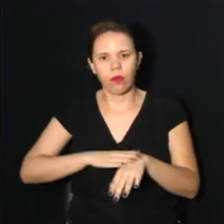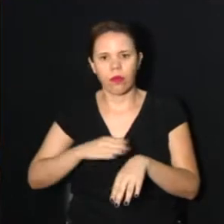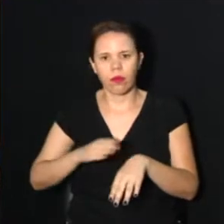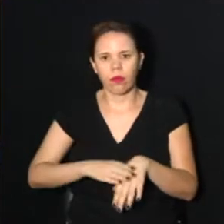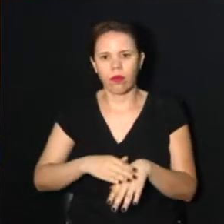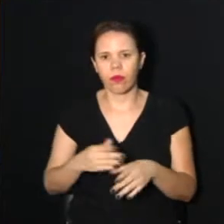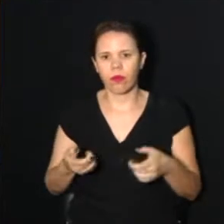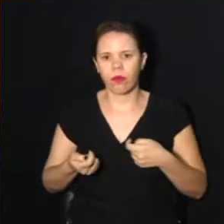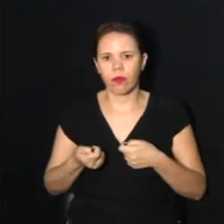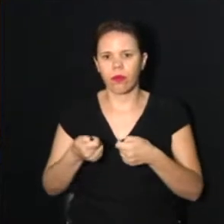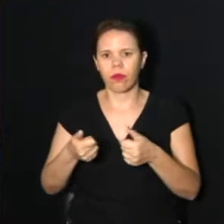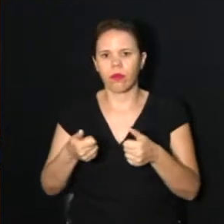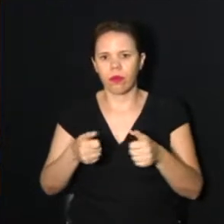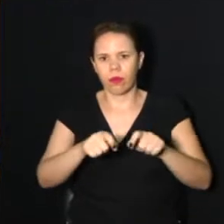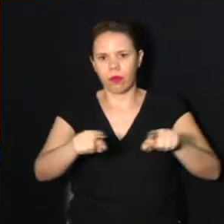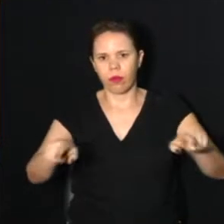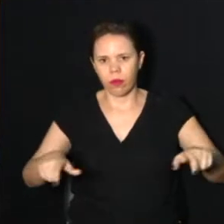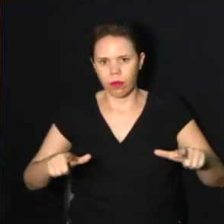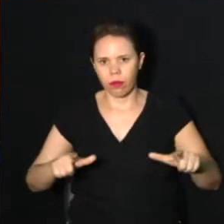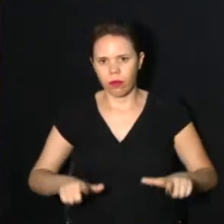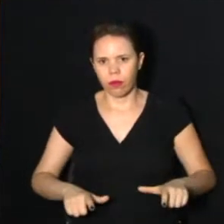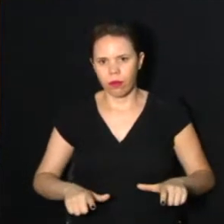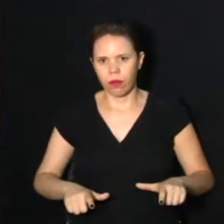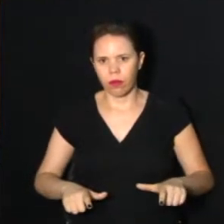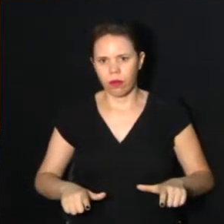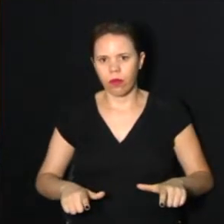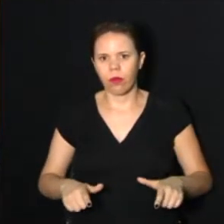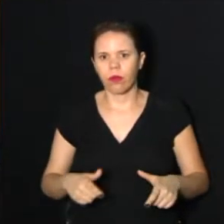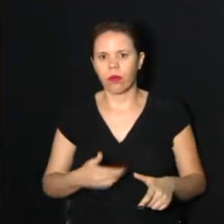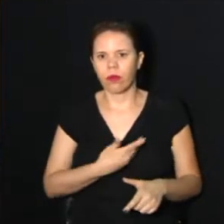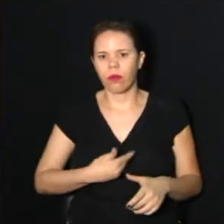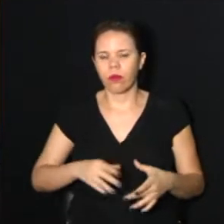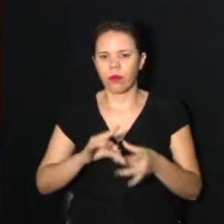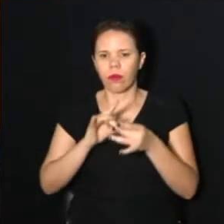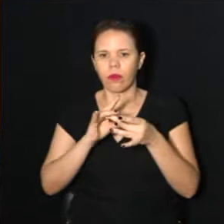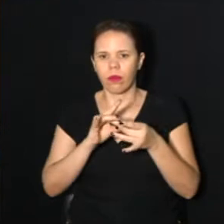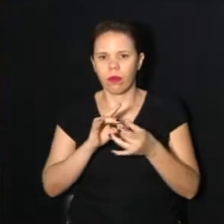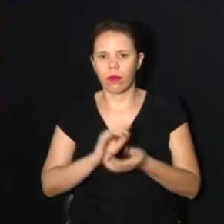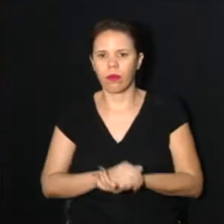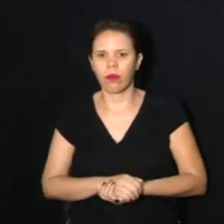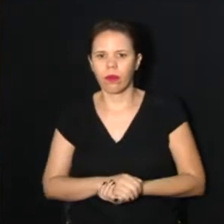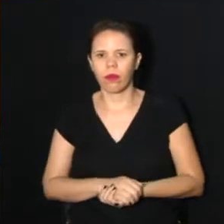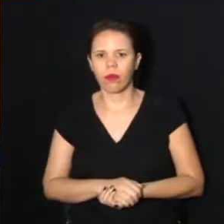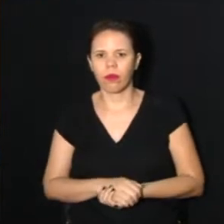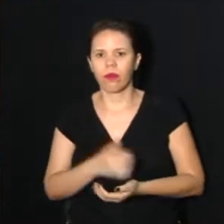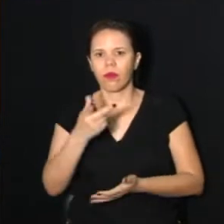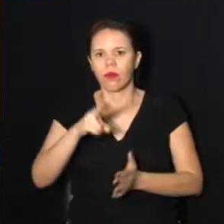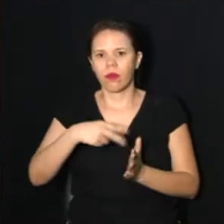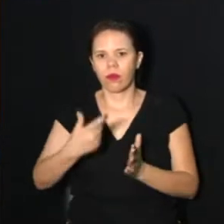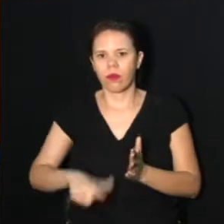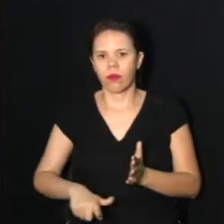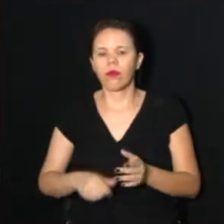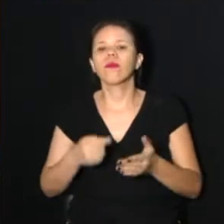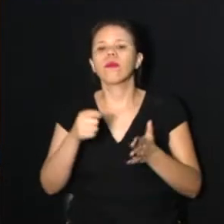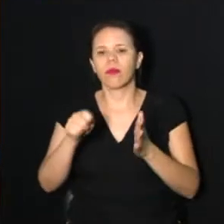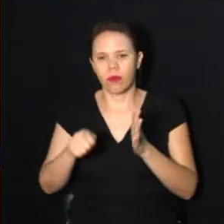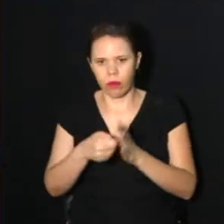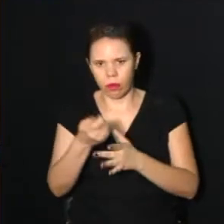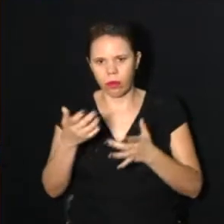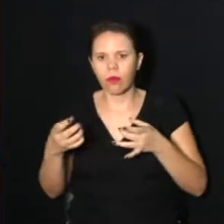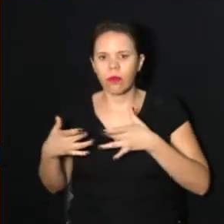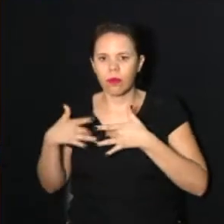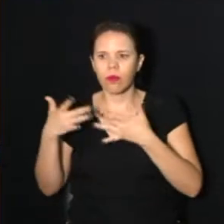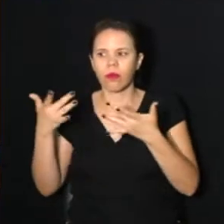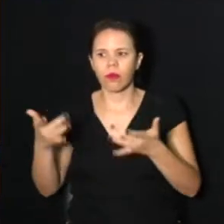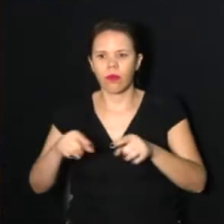autoriza a doação de terrenos de propriedade do município da União. Desculpa, vou ler novamente. Que autoriza a doação de terrenos